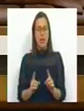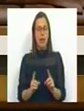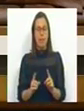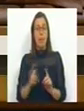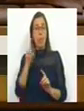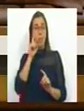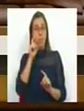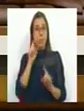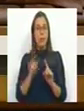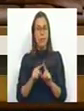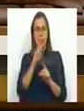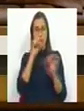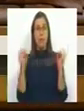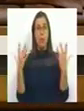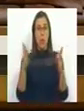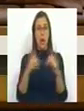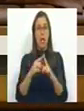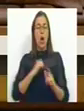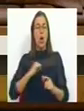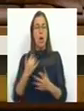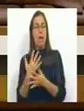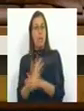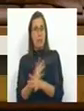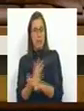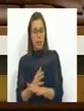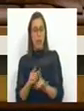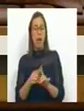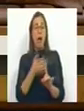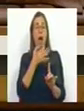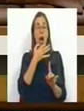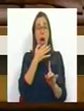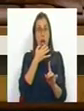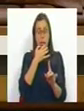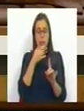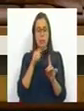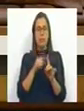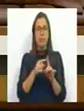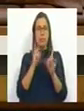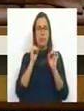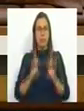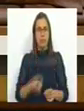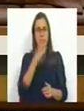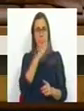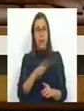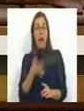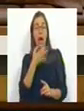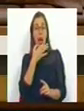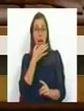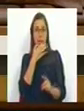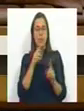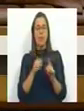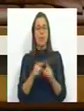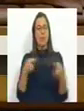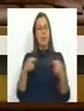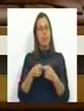e proteção da floresta contra os incêndios só poderá ser convenientemente implementada com